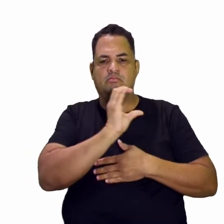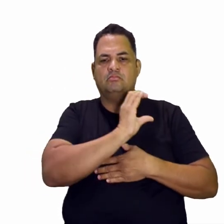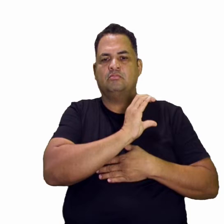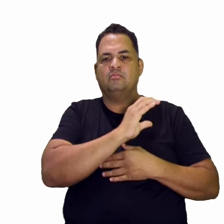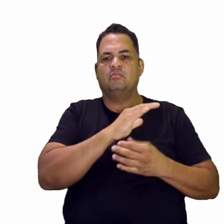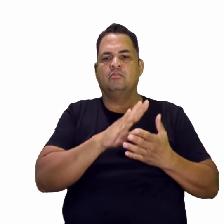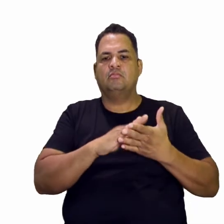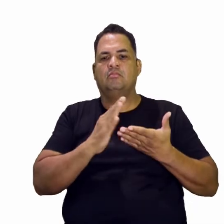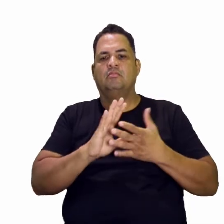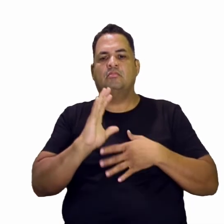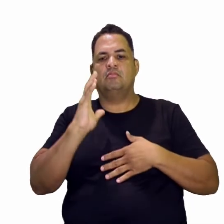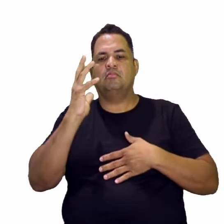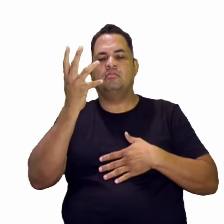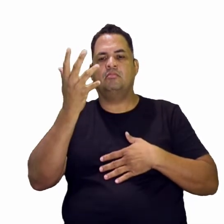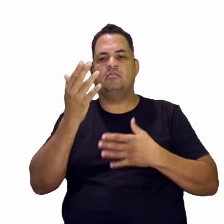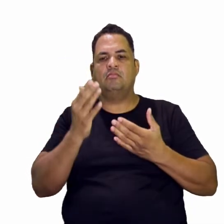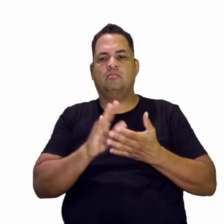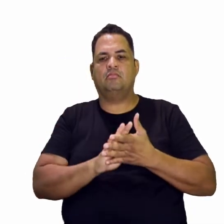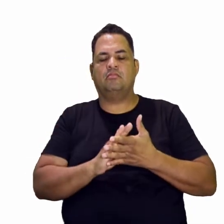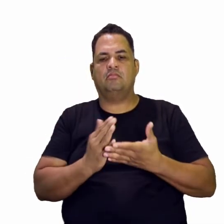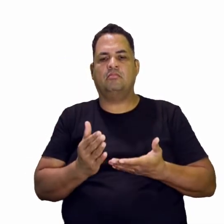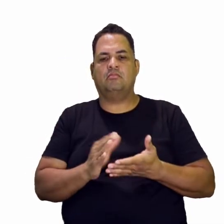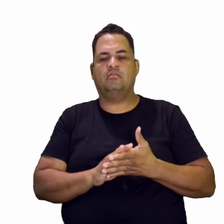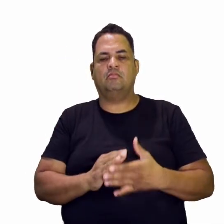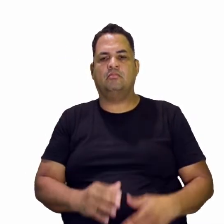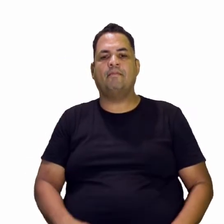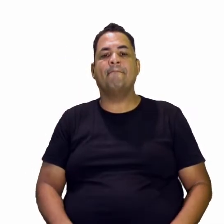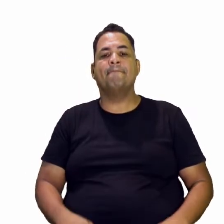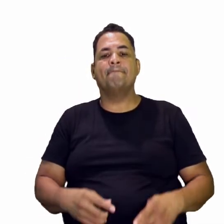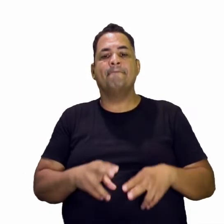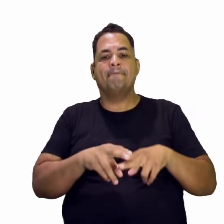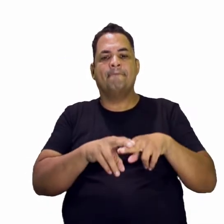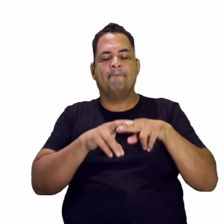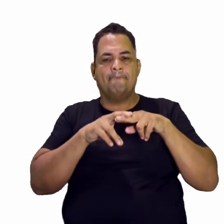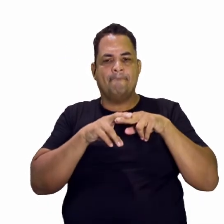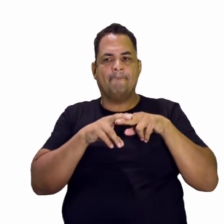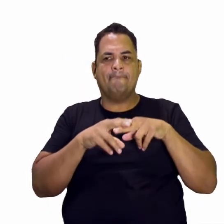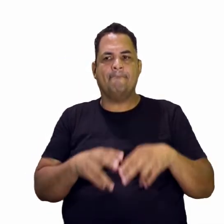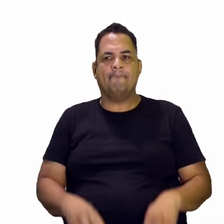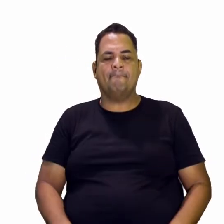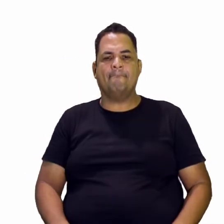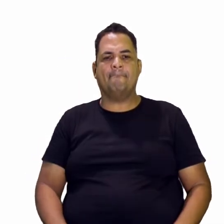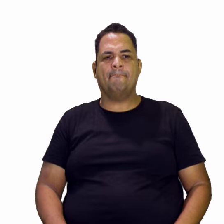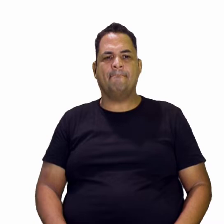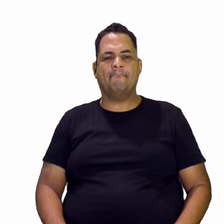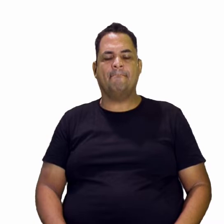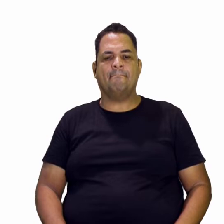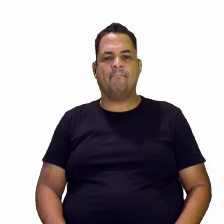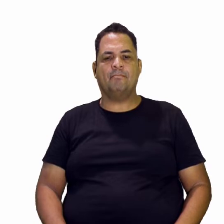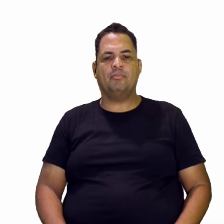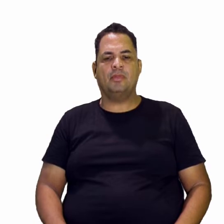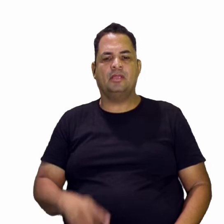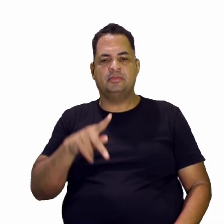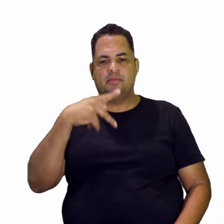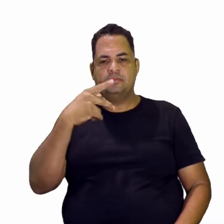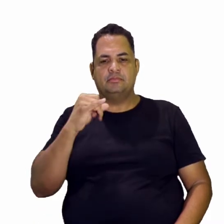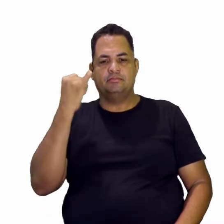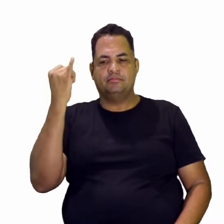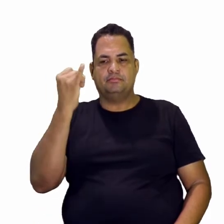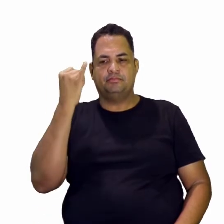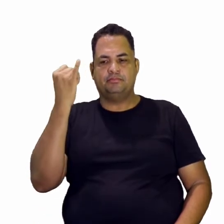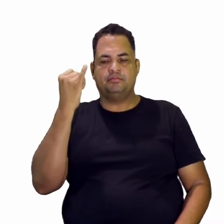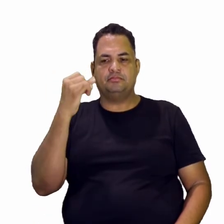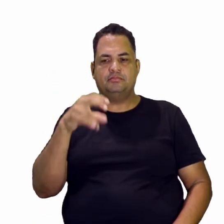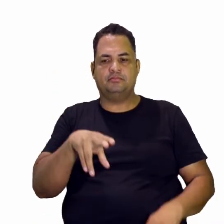rapidamente resolver a questão, resolver a parada. Por isso, deixa eu falar isso aqui que isso é importante. Por